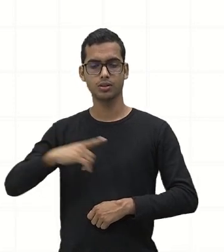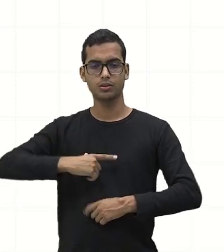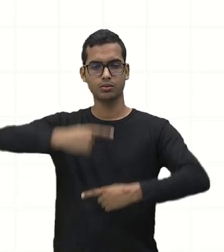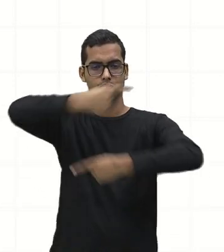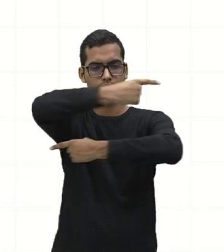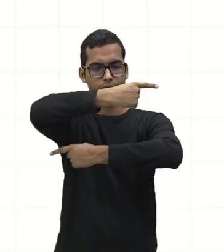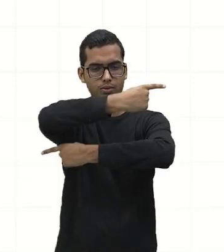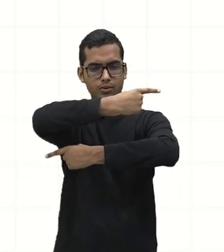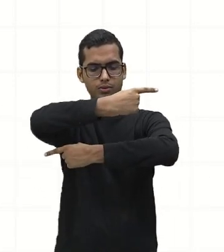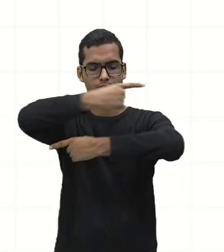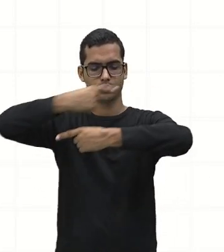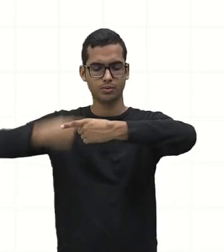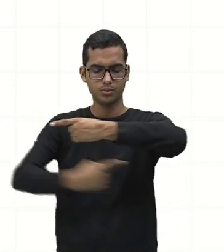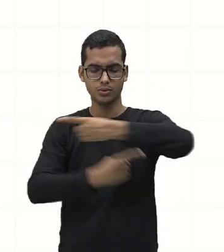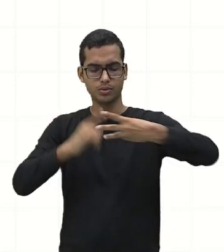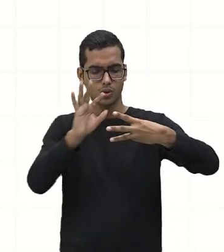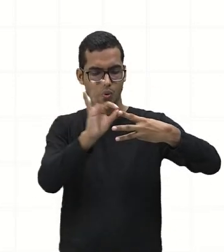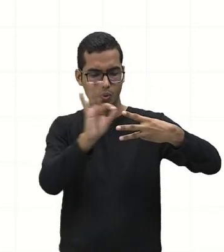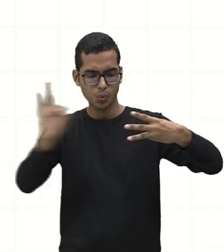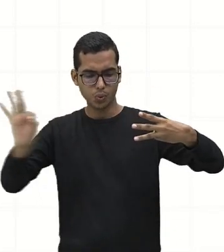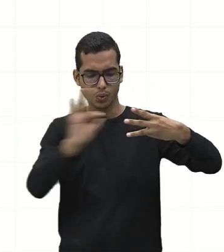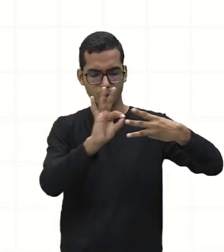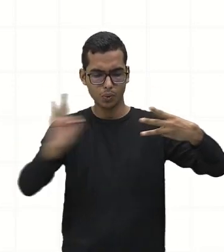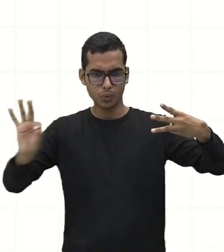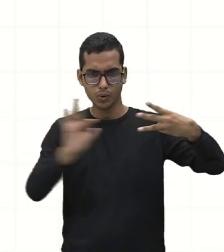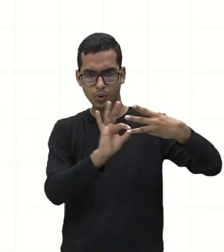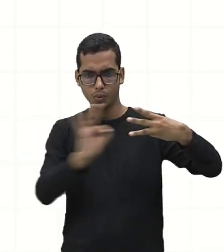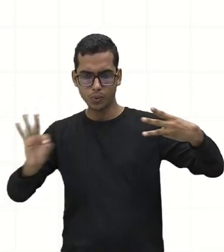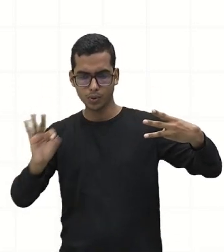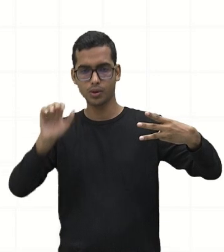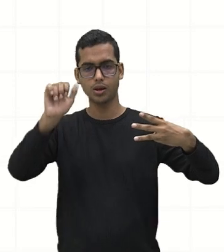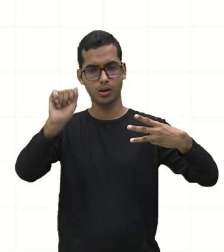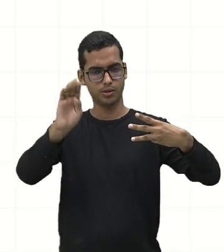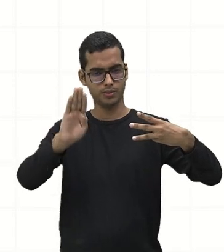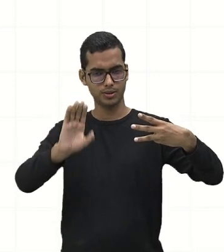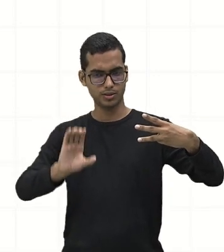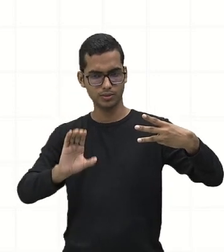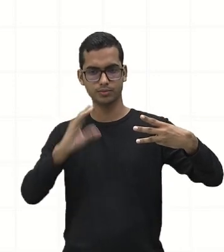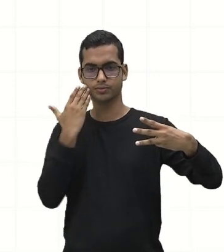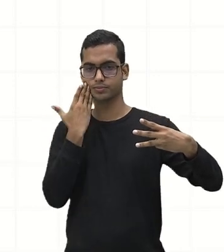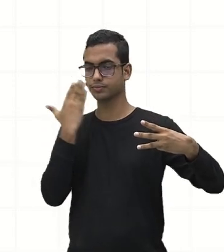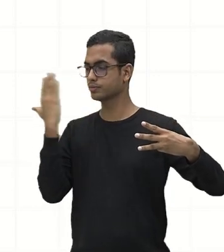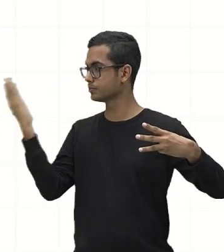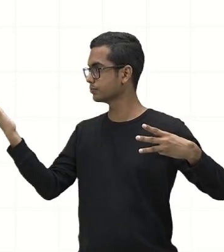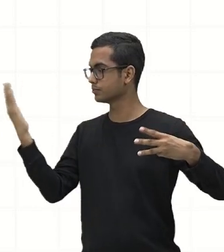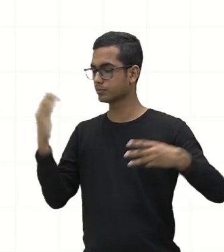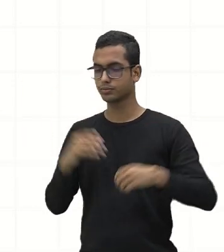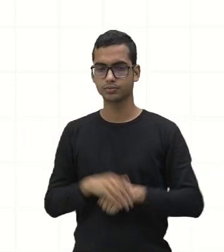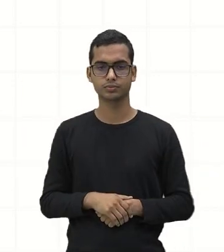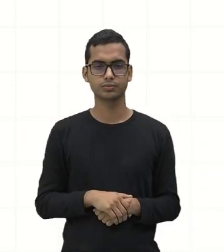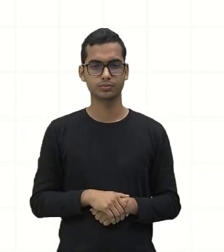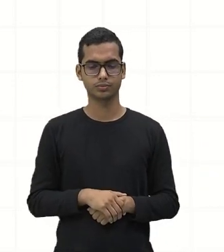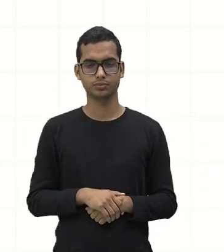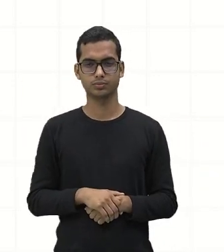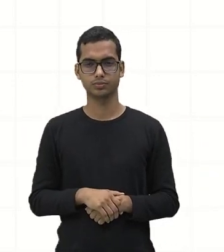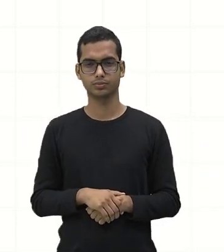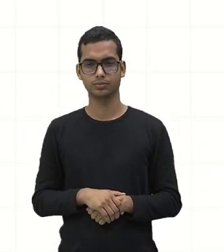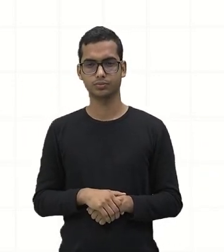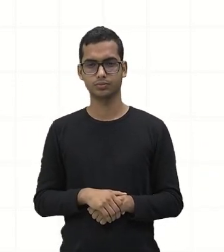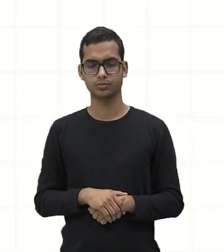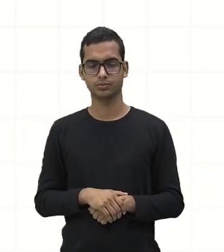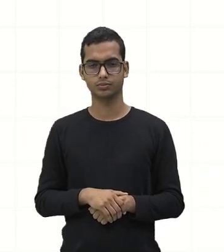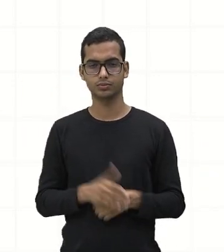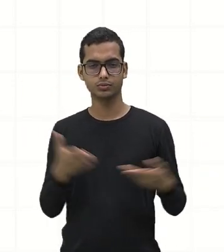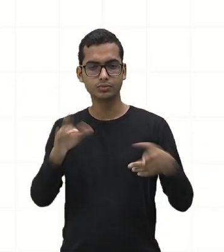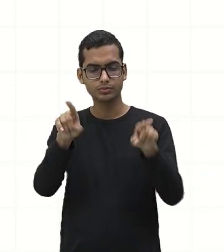indica que são retas paralelas. Considere as medidas dadas em unidades de comprimento e calcule o